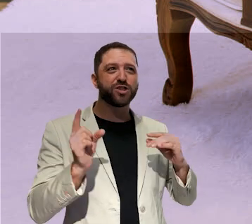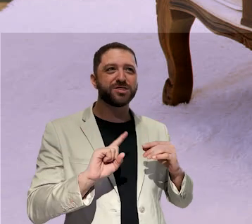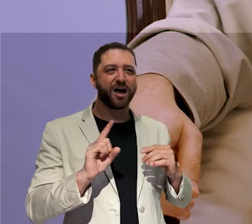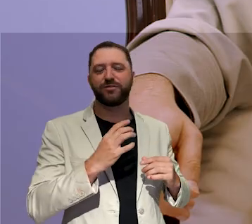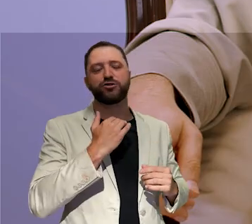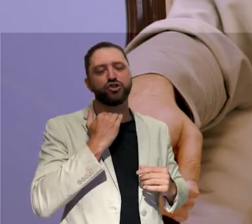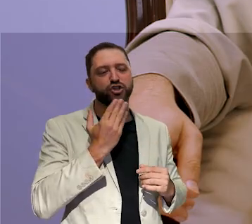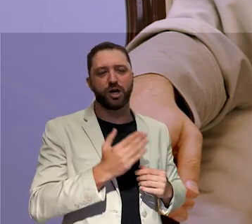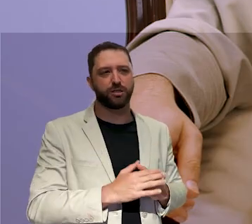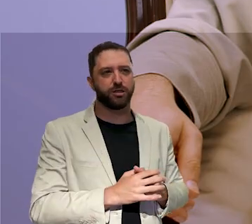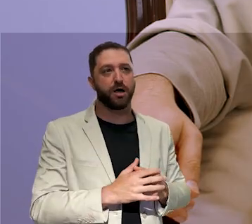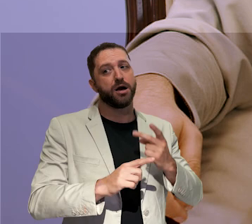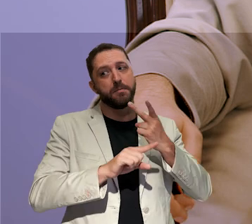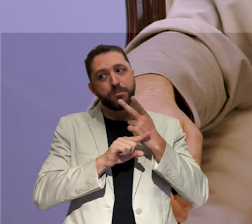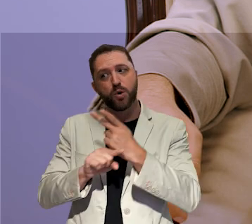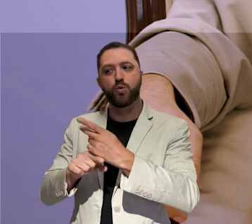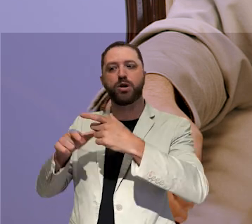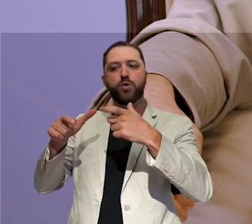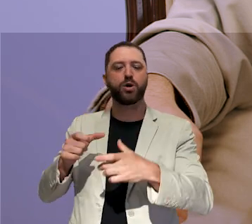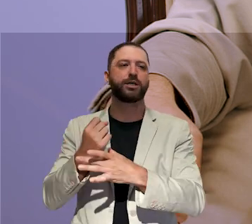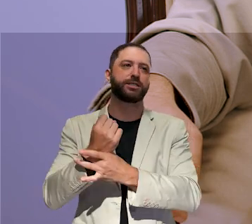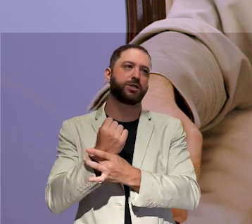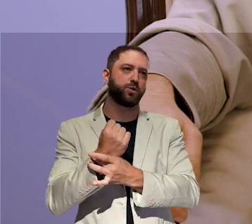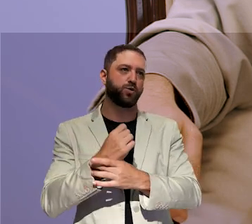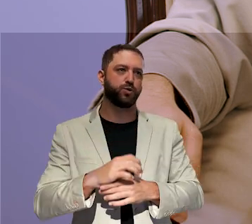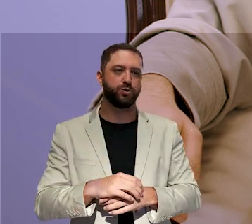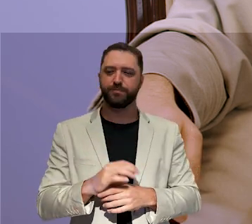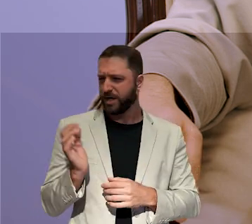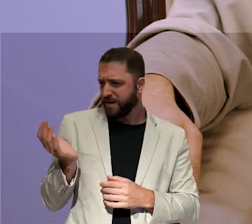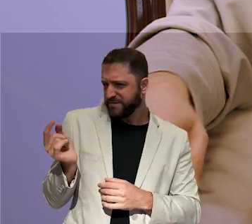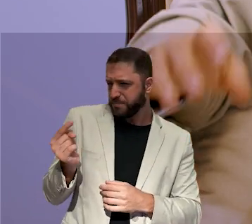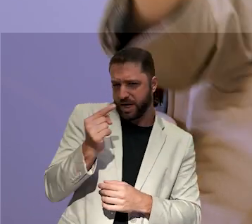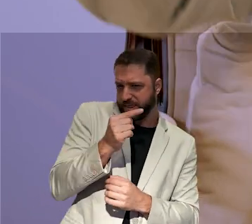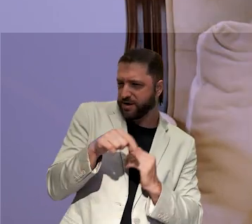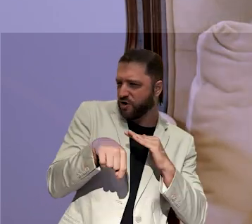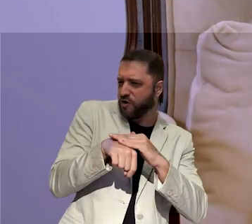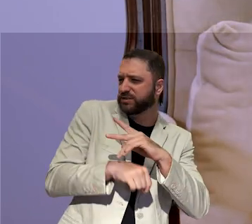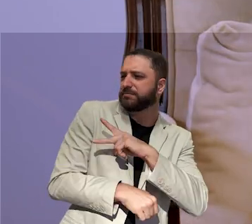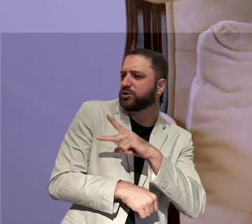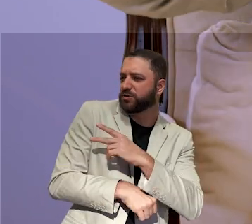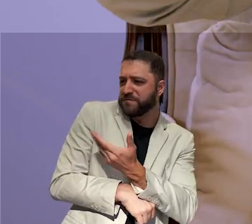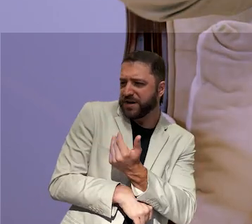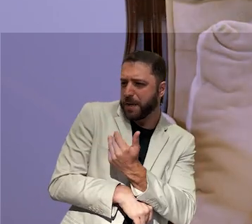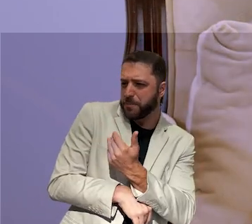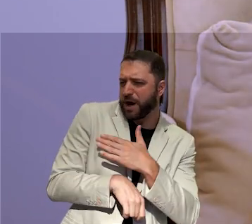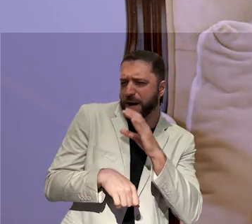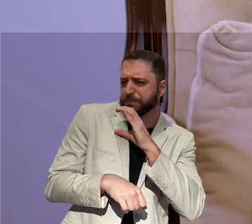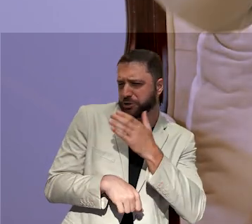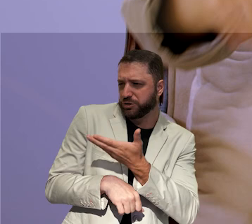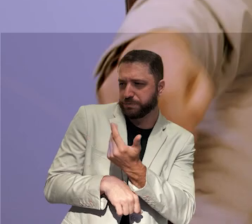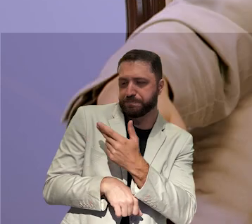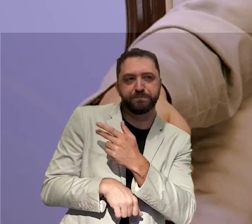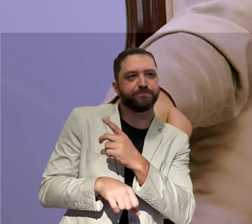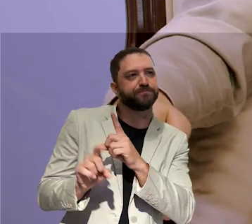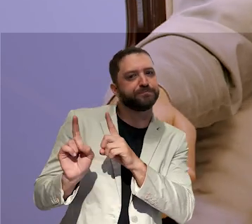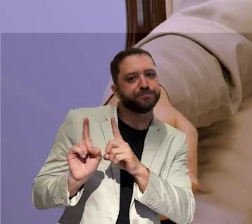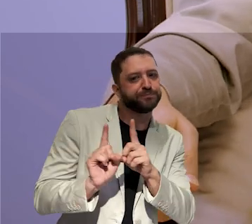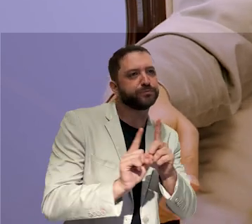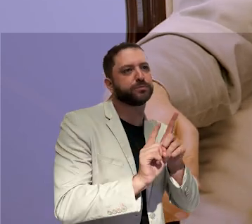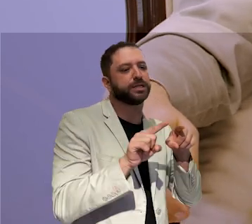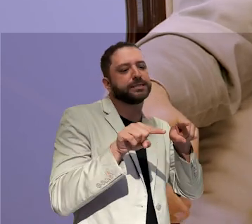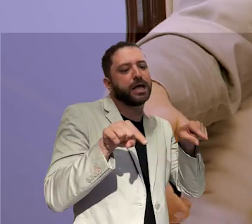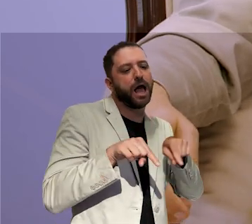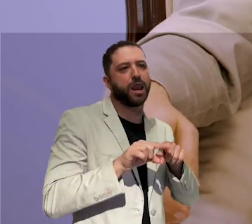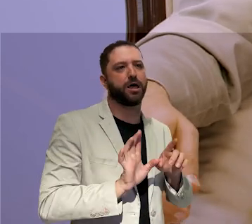ela. Então, primeira coisa, procure um ambiente, um local seguro. Vamos conversar ali num cantinho, numa sala,